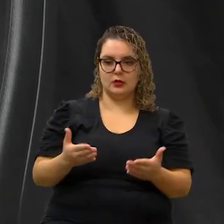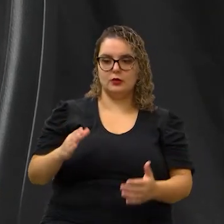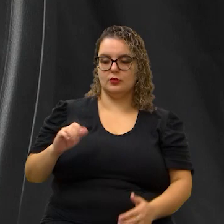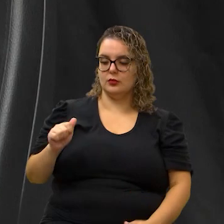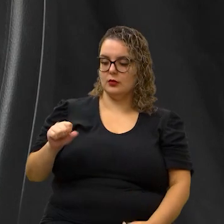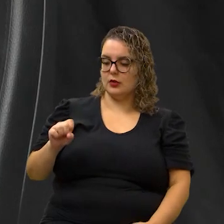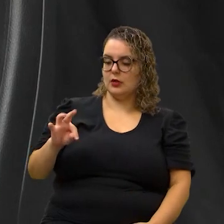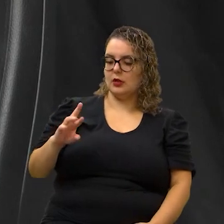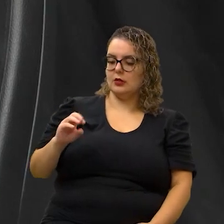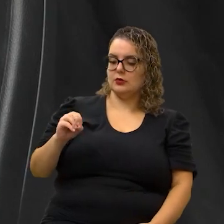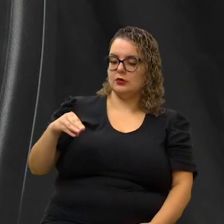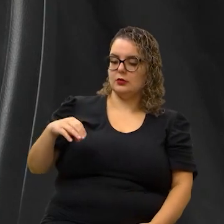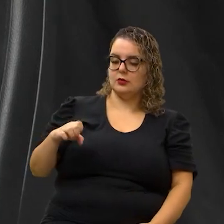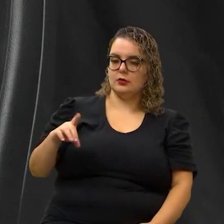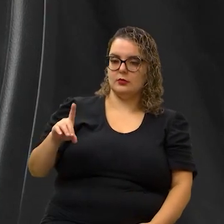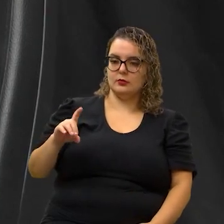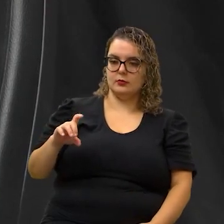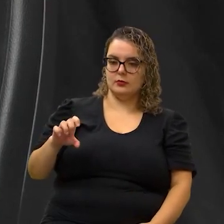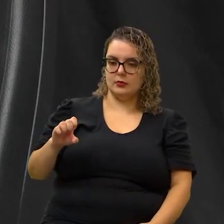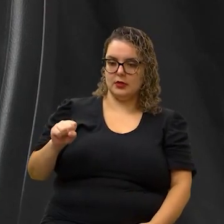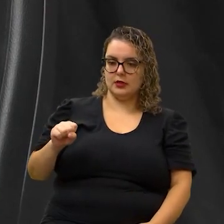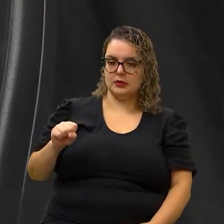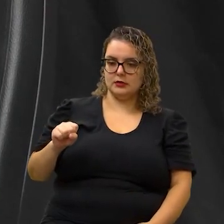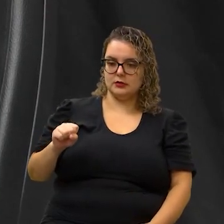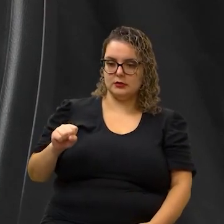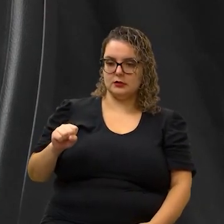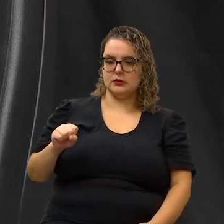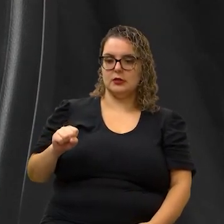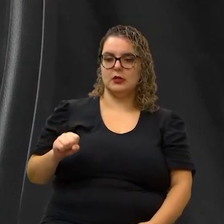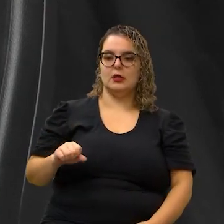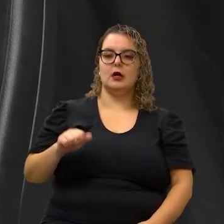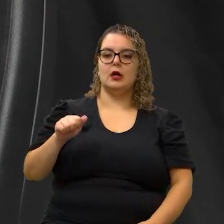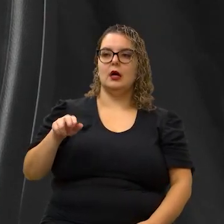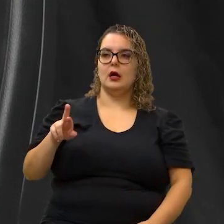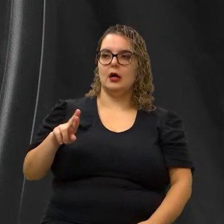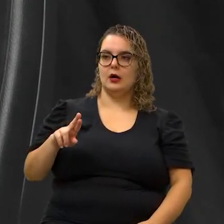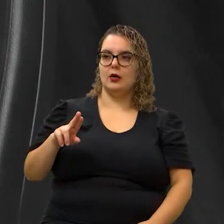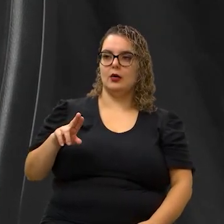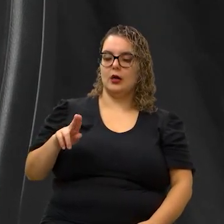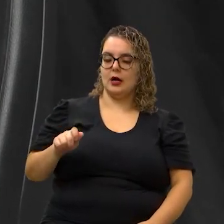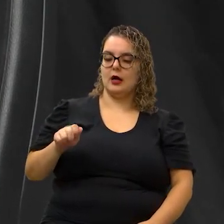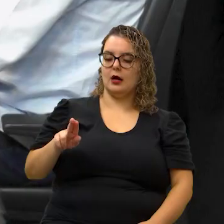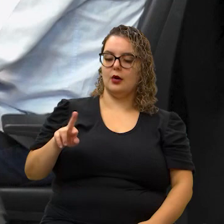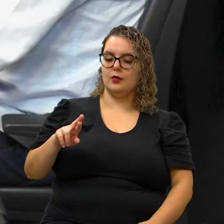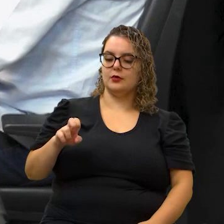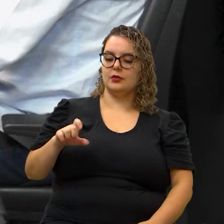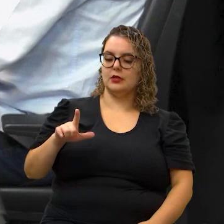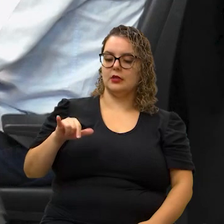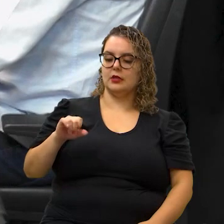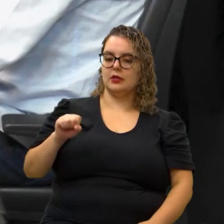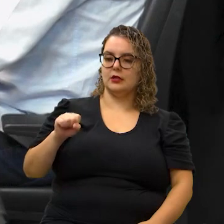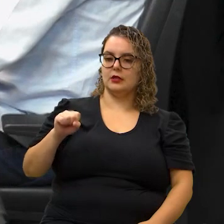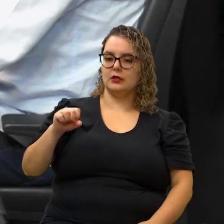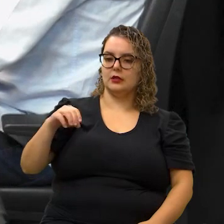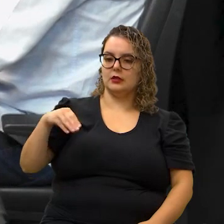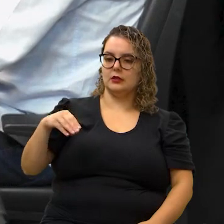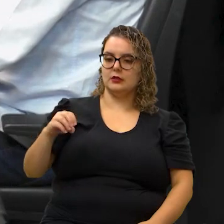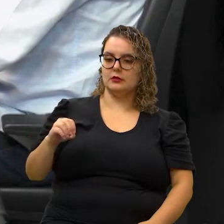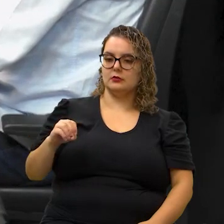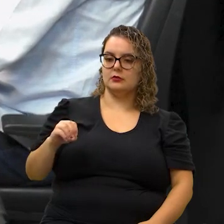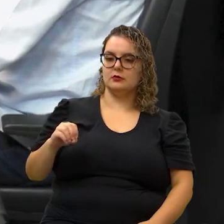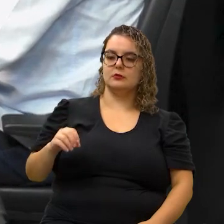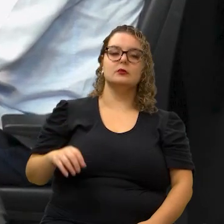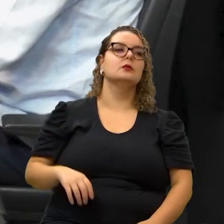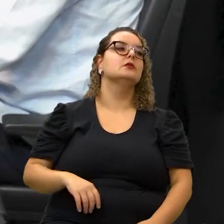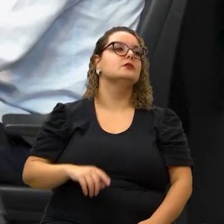Teatro Castro Mendes. Nós aprovamos o nome da Auriluce Santos. Já tivemos, inclusive, esse rebatismo,